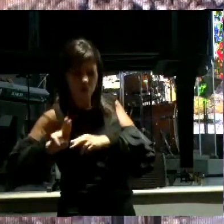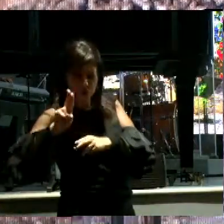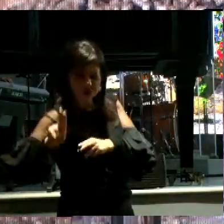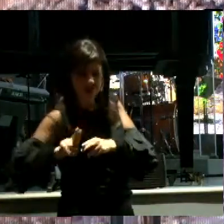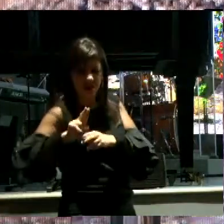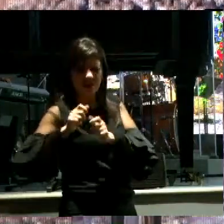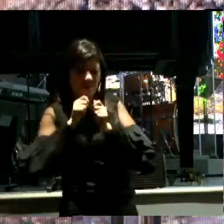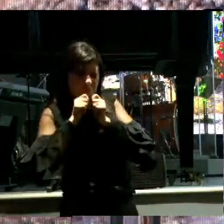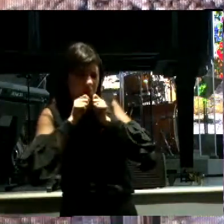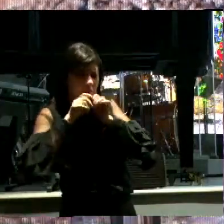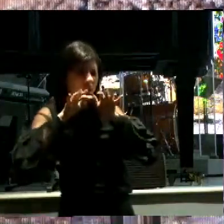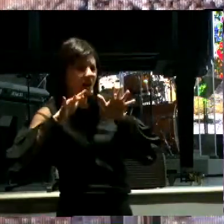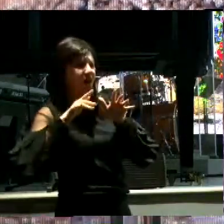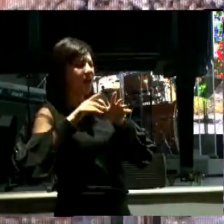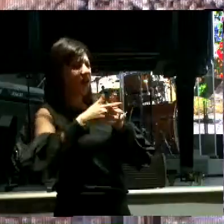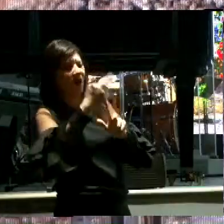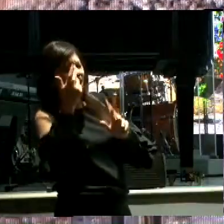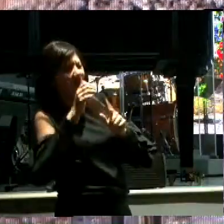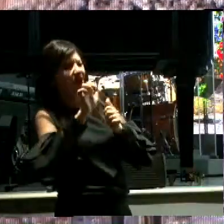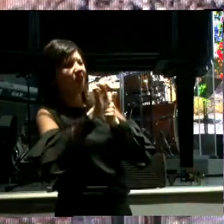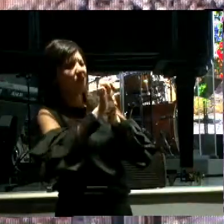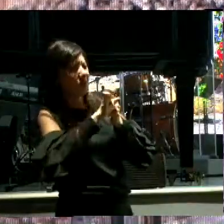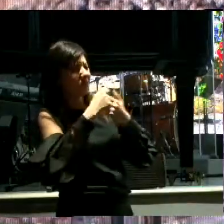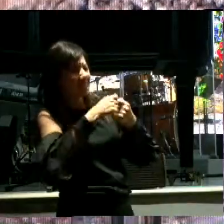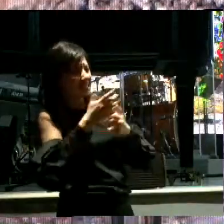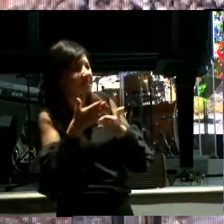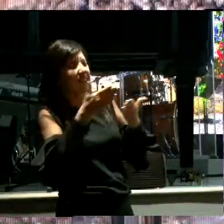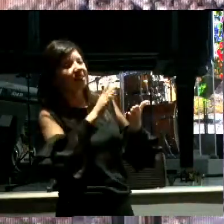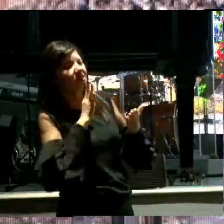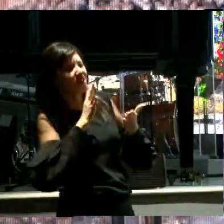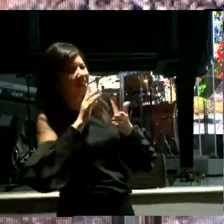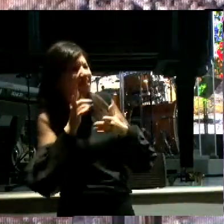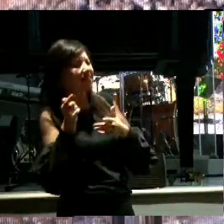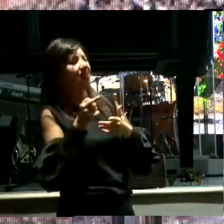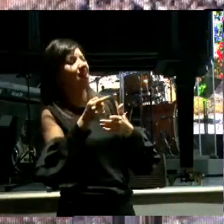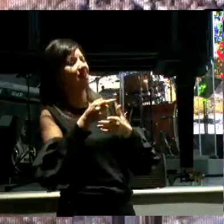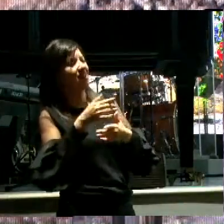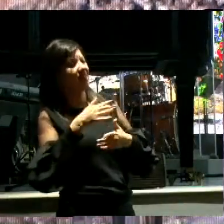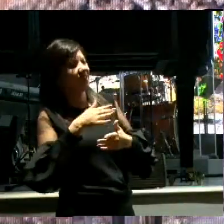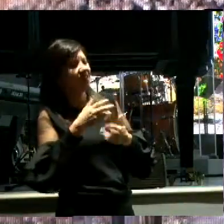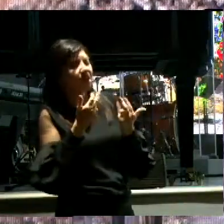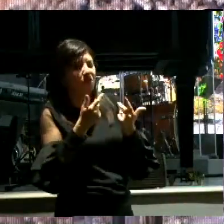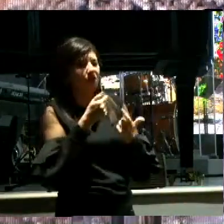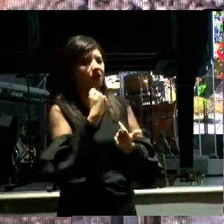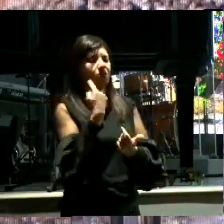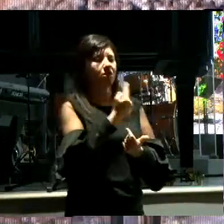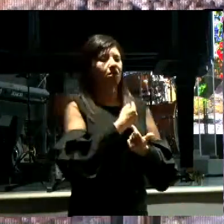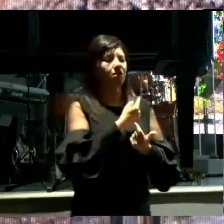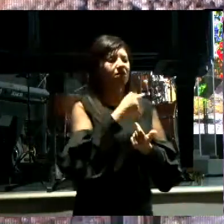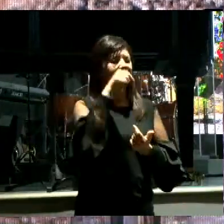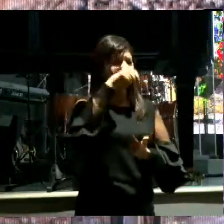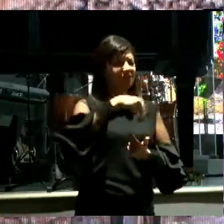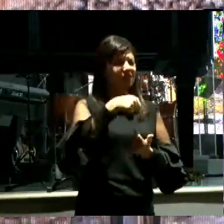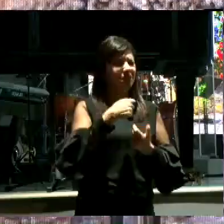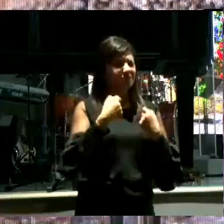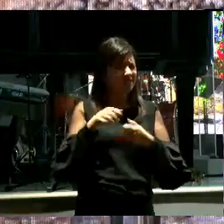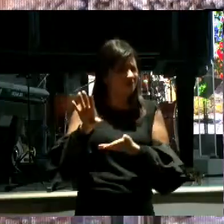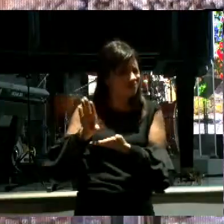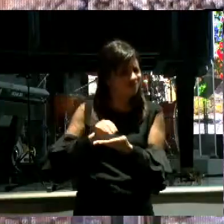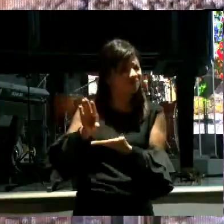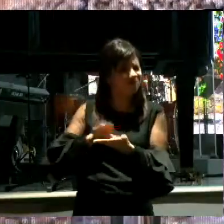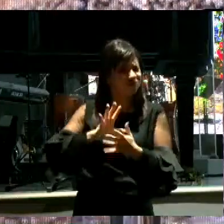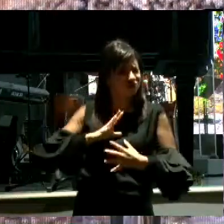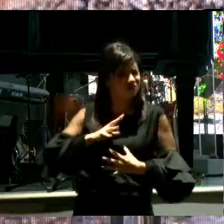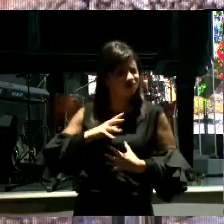sua patroa, o Senhor possa usar essas mulheres para ser ousada a